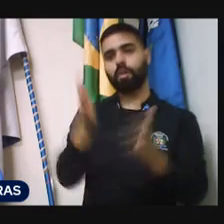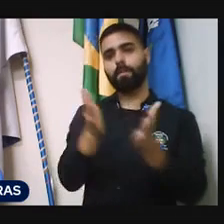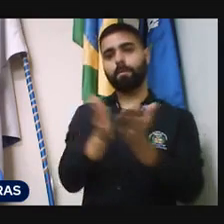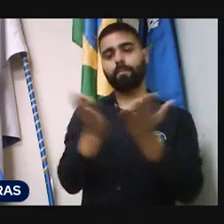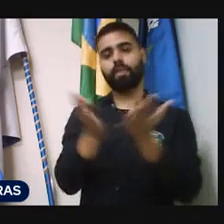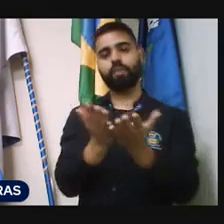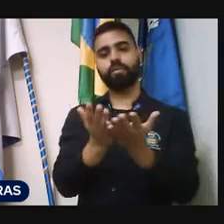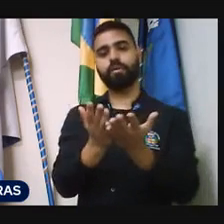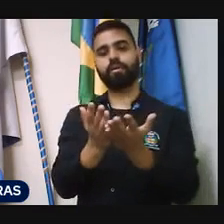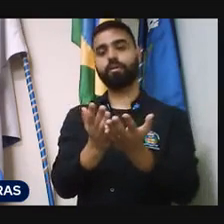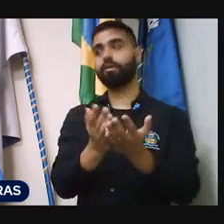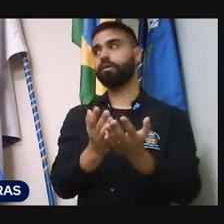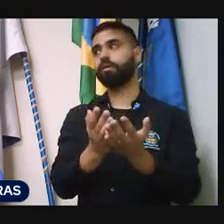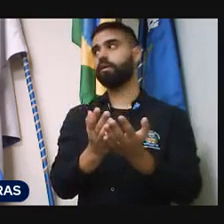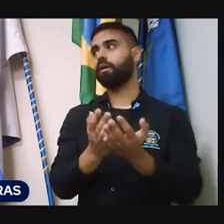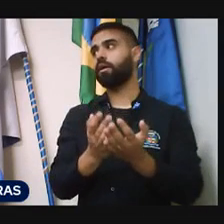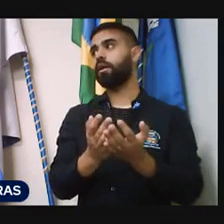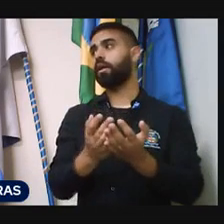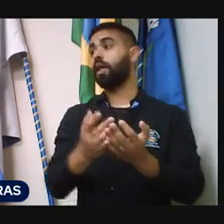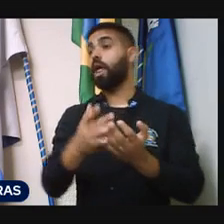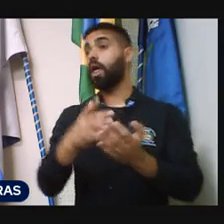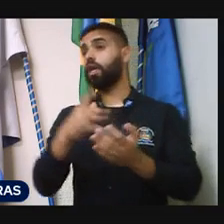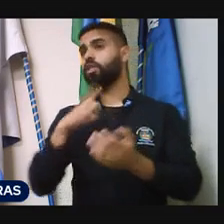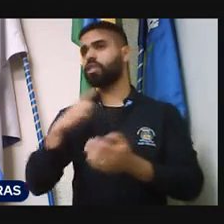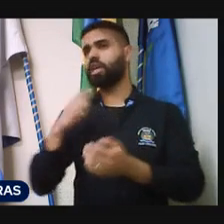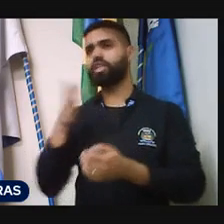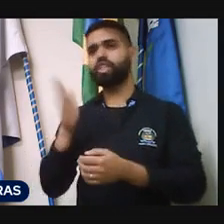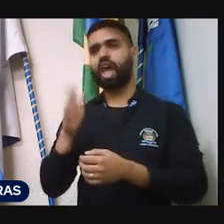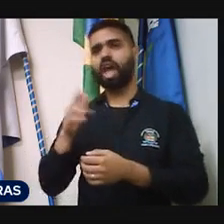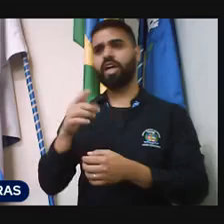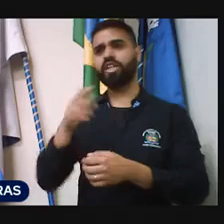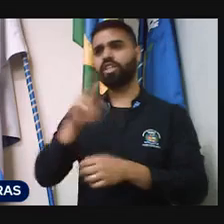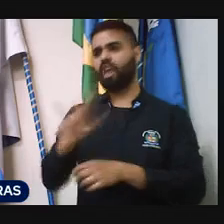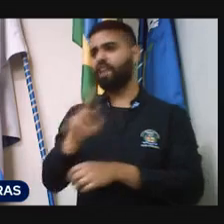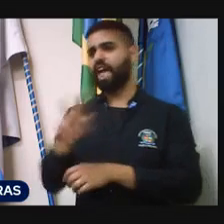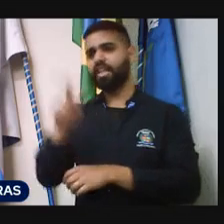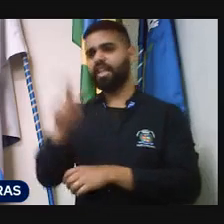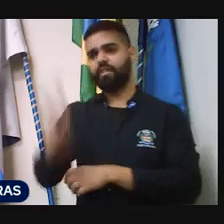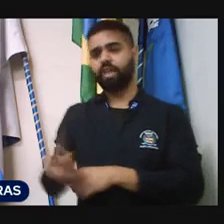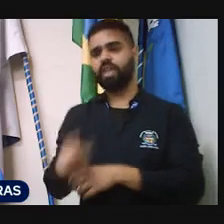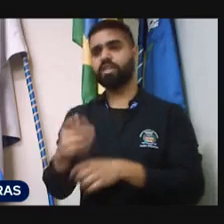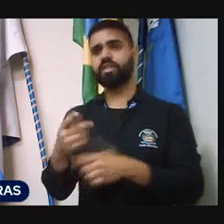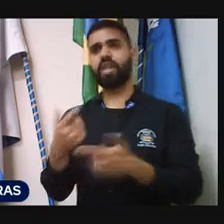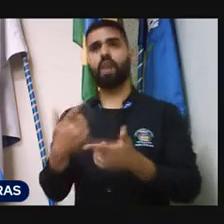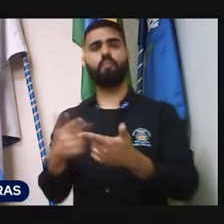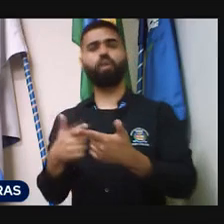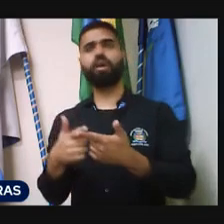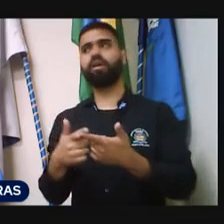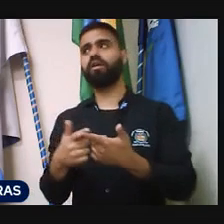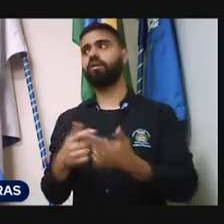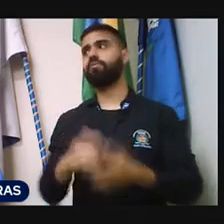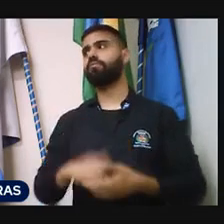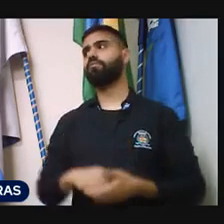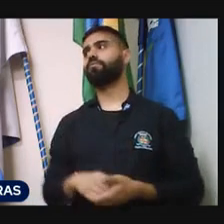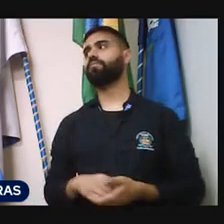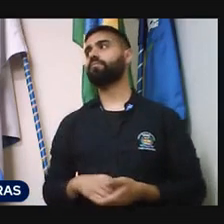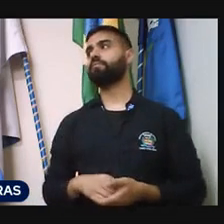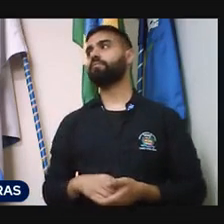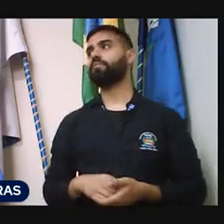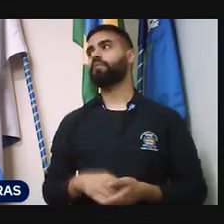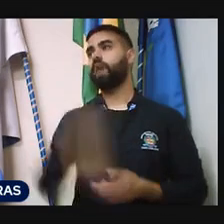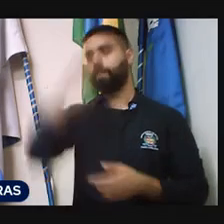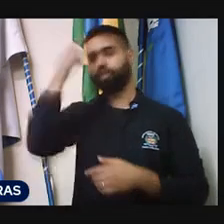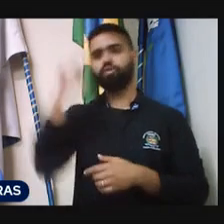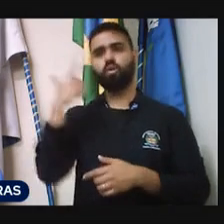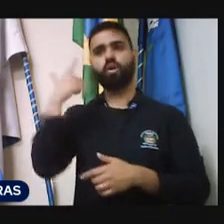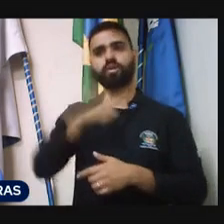Ronaldo tem os mandatos que tem não é à toa ninguém replica mandatos